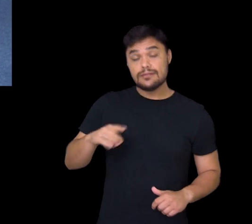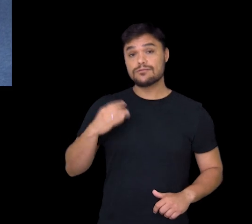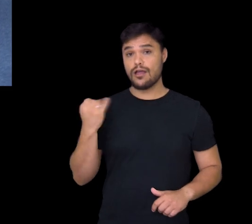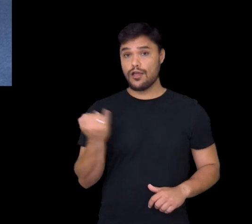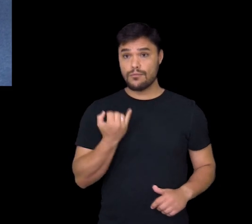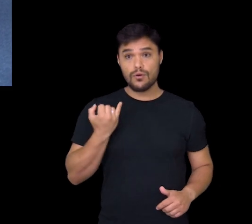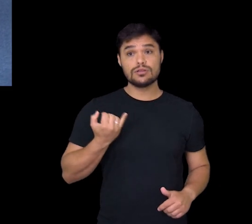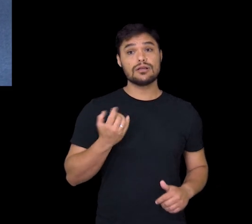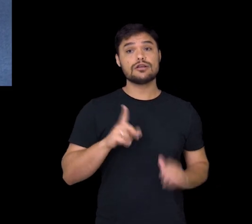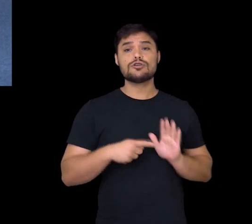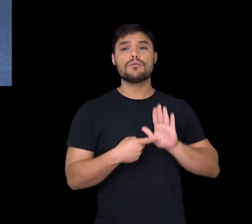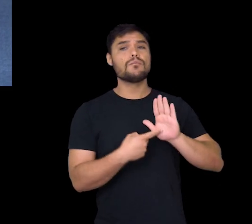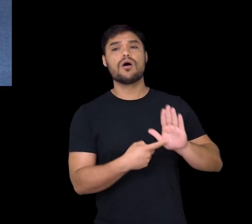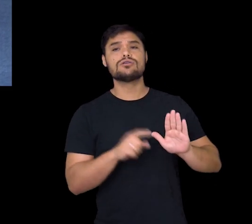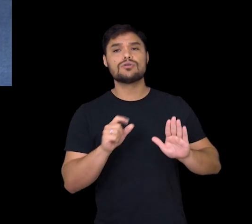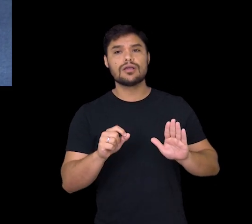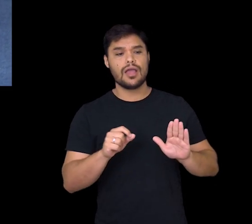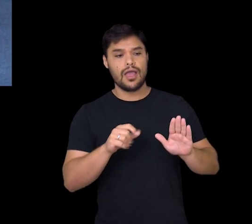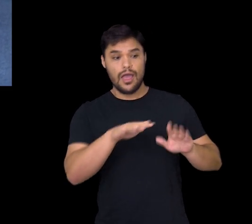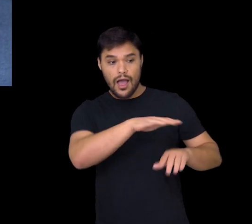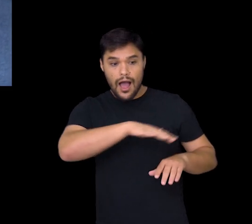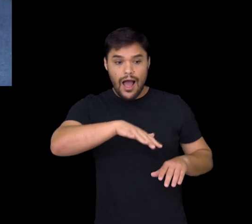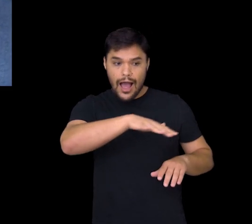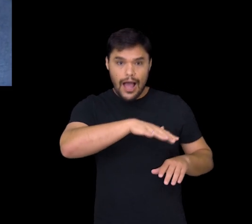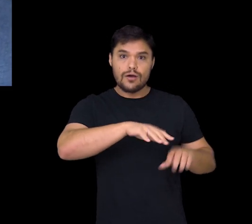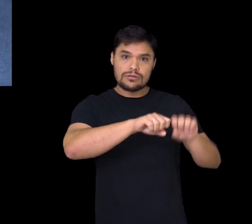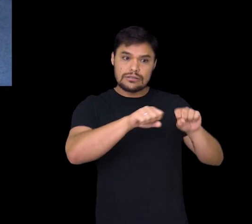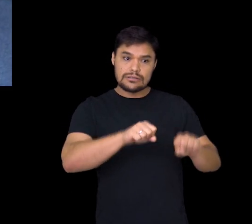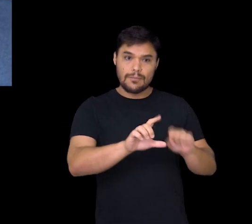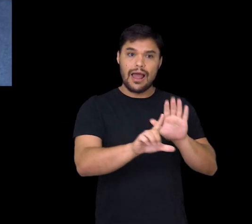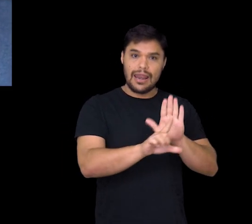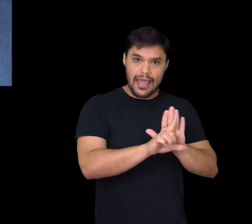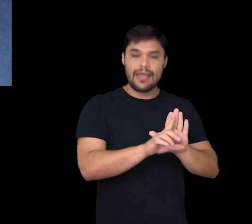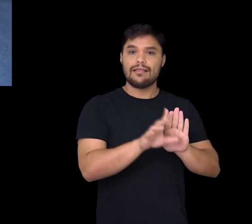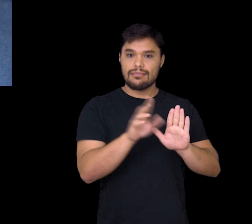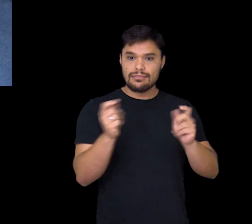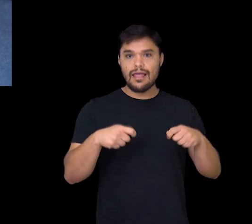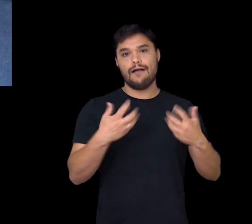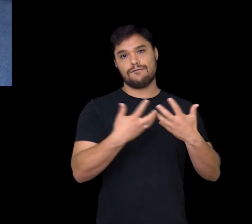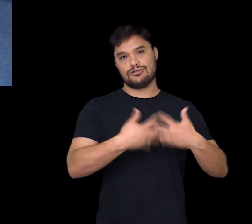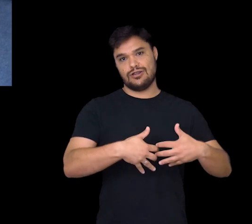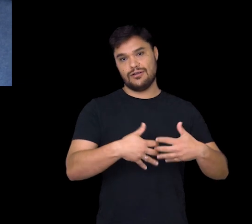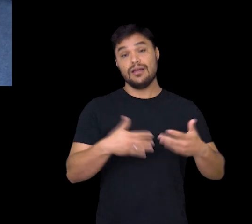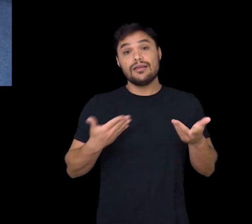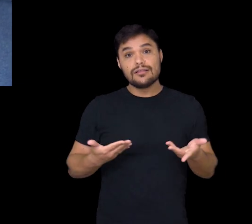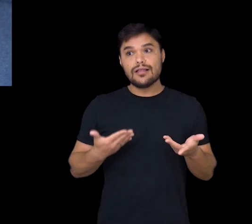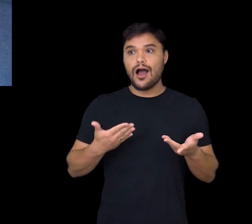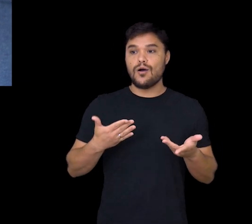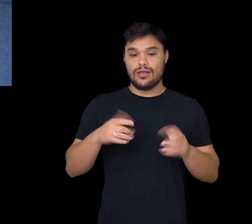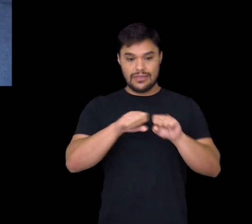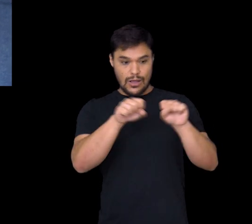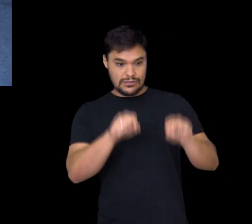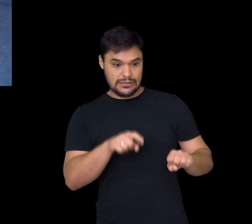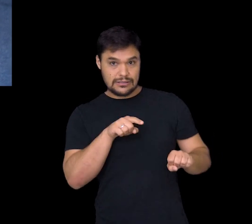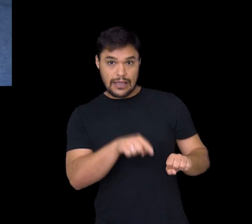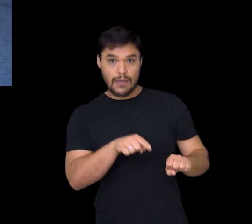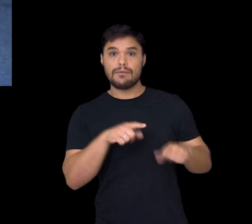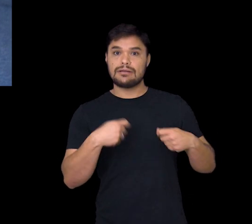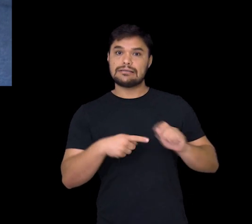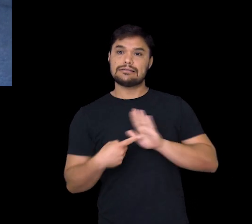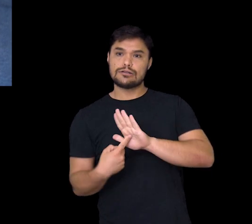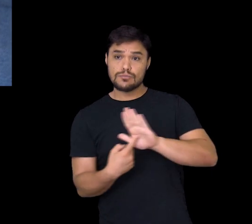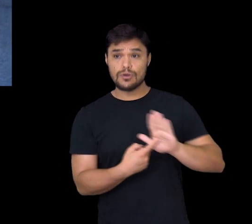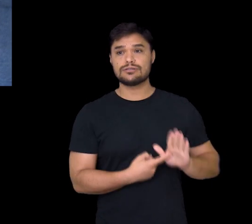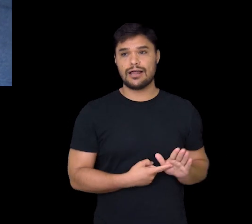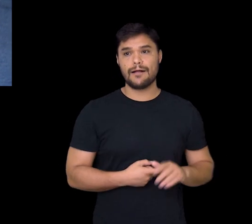isso é fundamental para que mostre que o sistema está funcionando e integrado. Então, você tem na rede essa responsabilidade